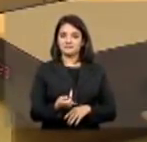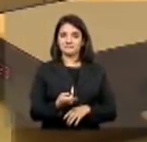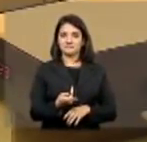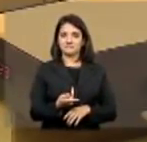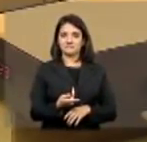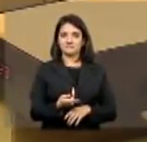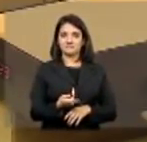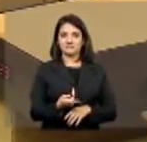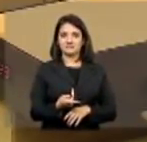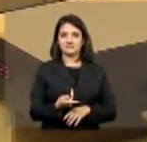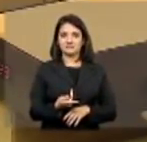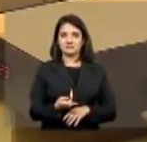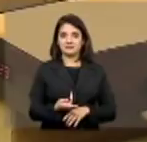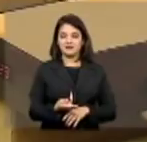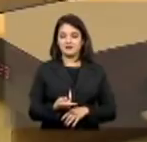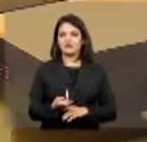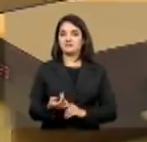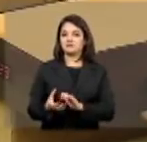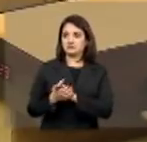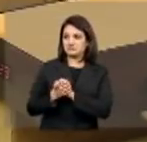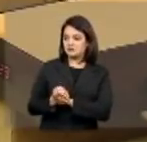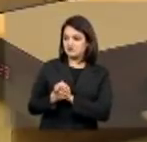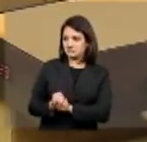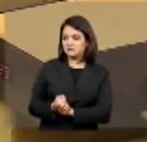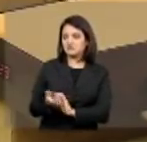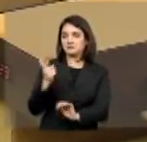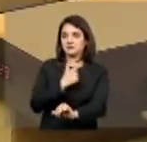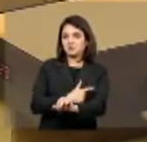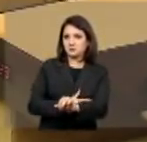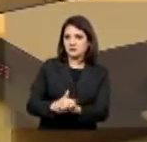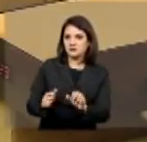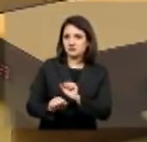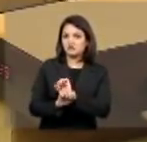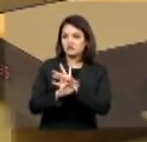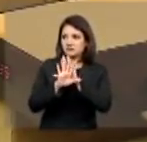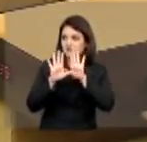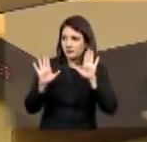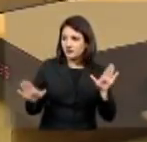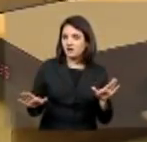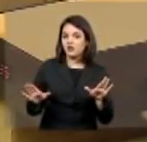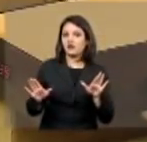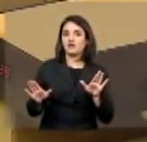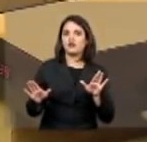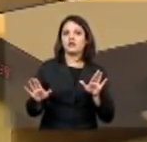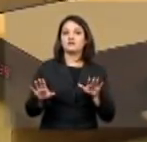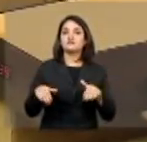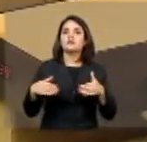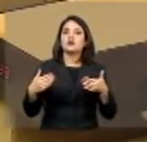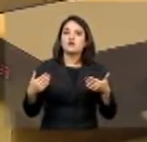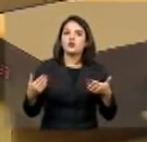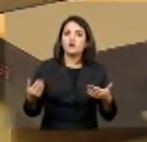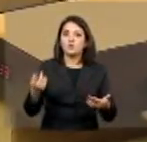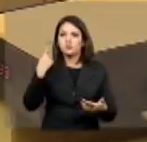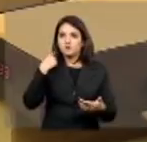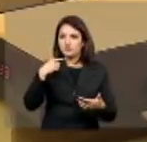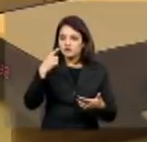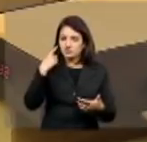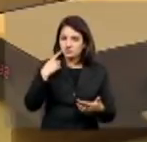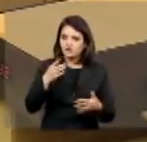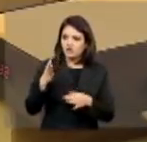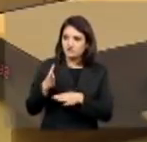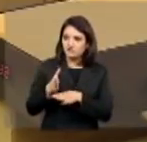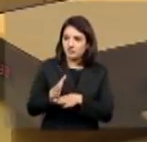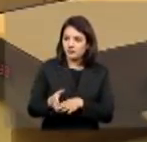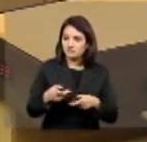cordialidade transparência de vossa excelência ao receber o advogado até momentos antes da sessão algo que é